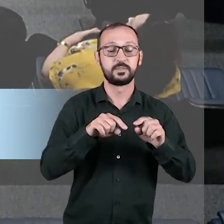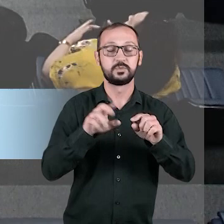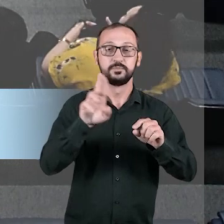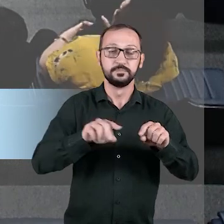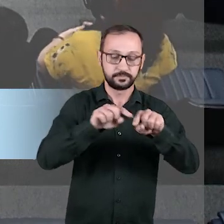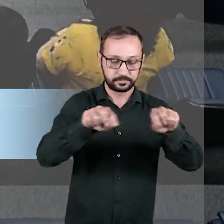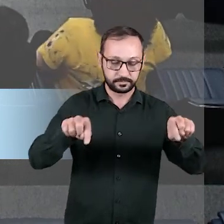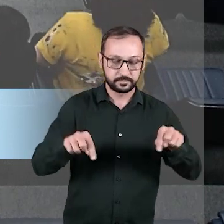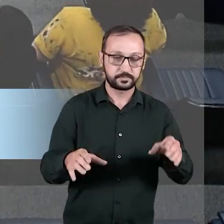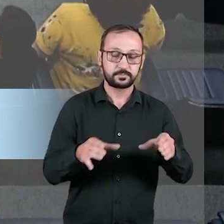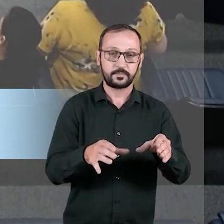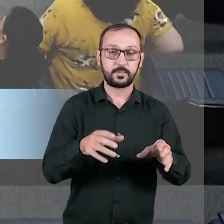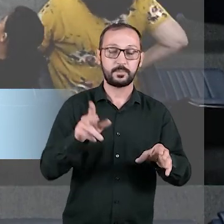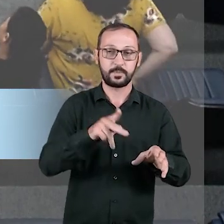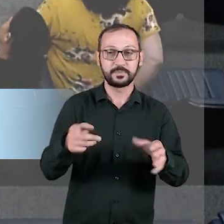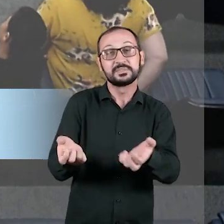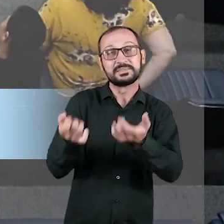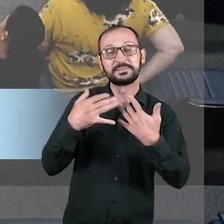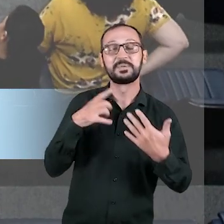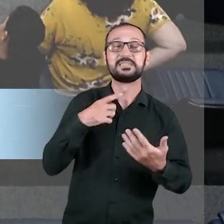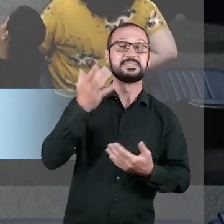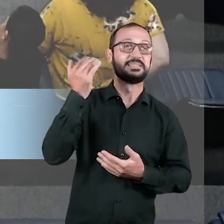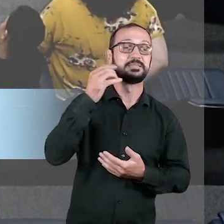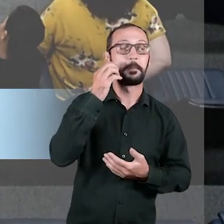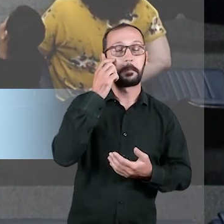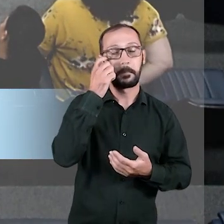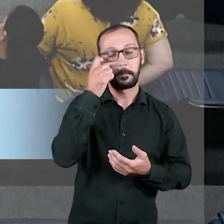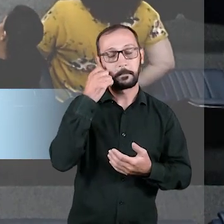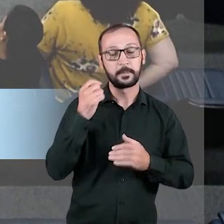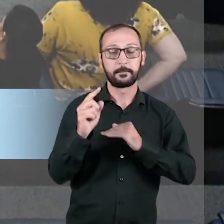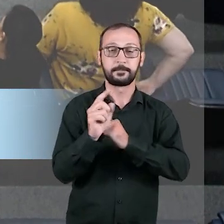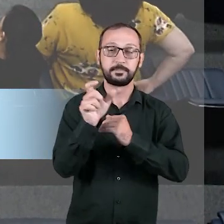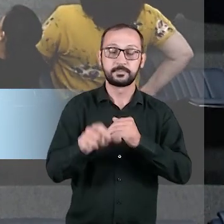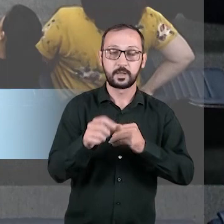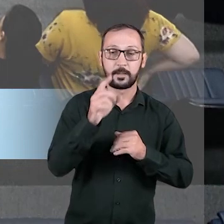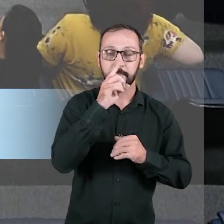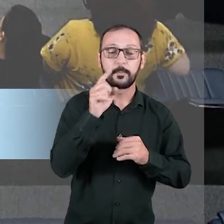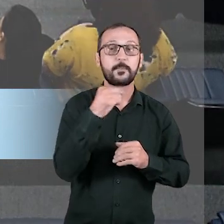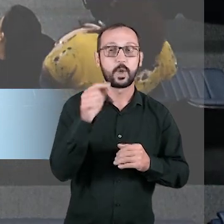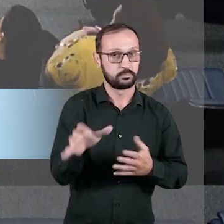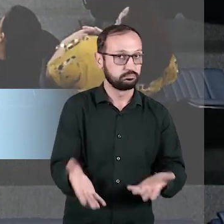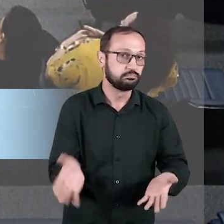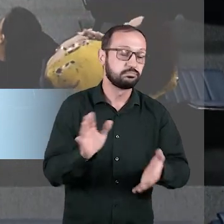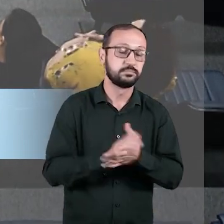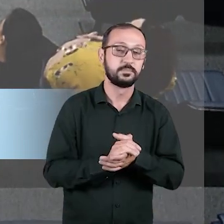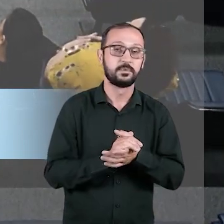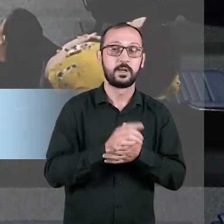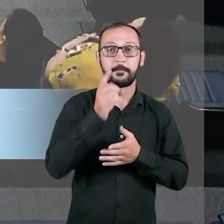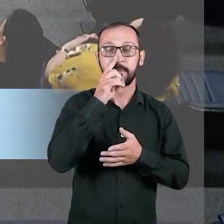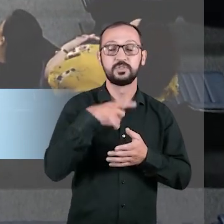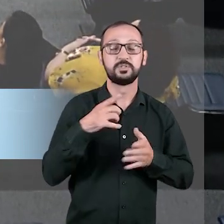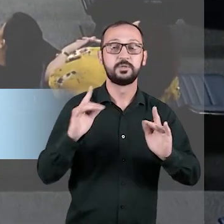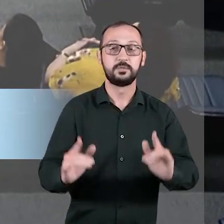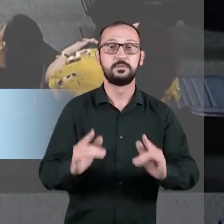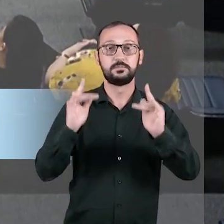da caixa. Até a minha professora contando que ela tinha uma paciente que a mãe faleceu, e a